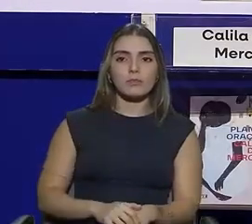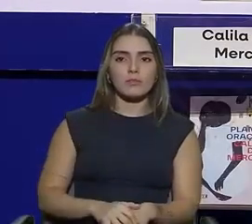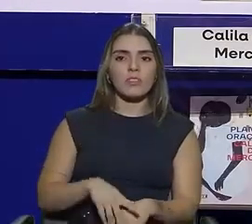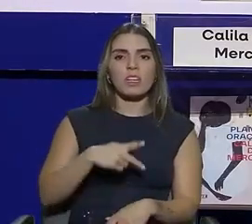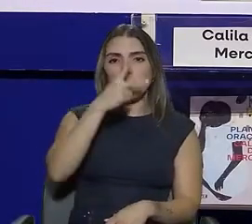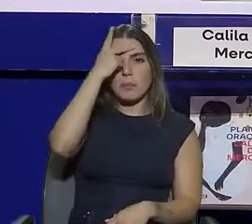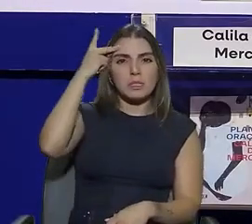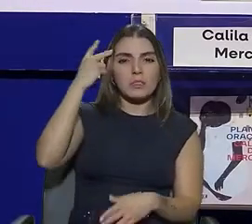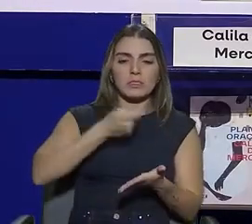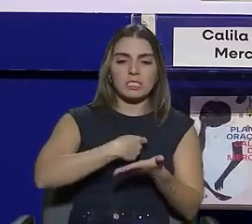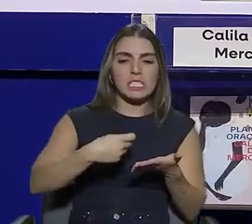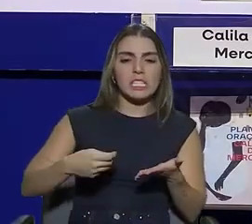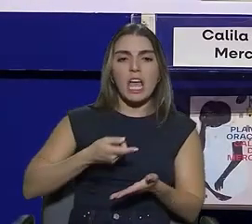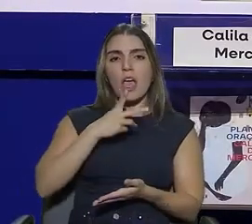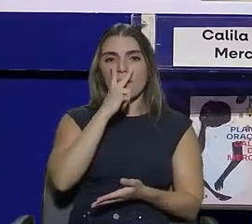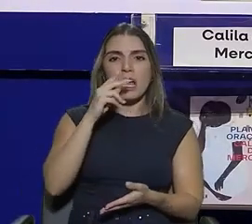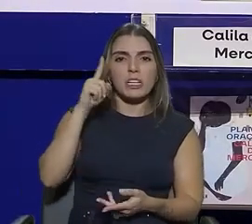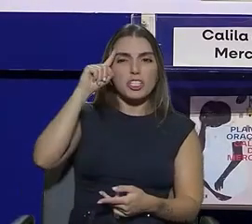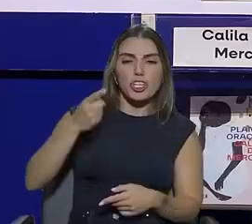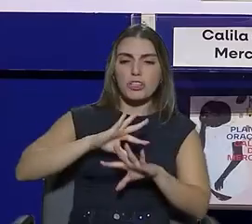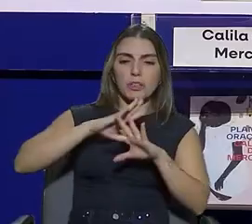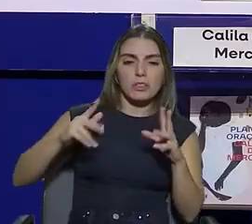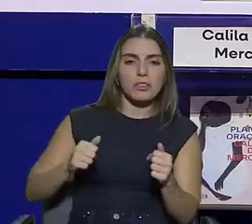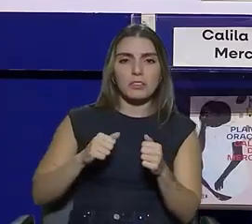tudo, maltrata todo mundo por onde passa.